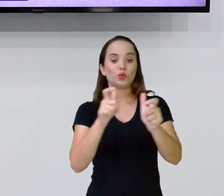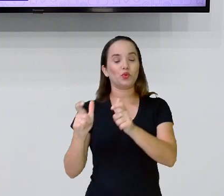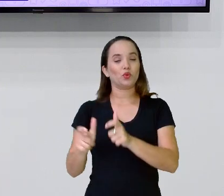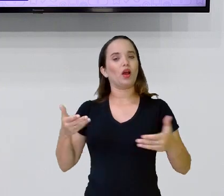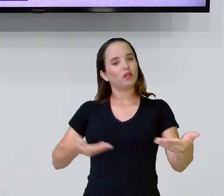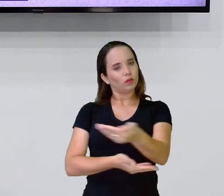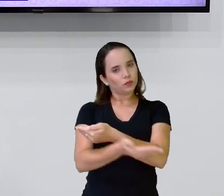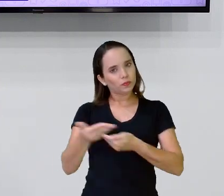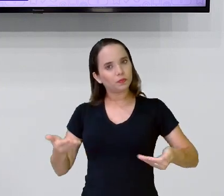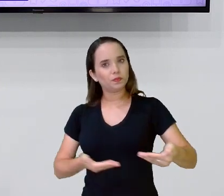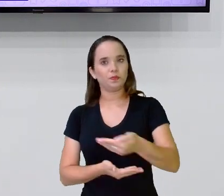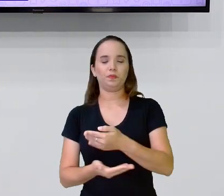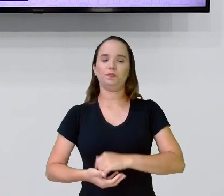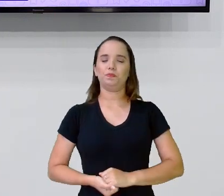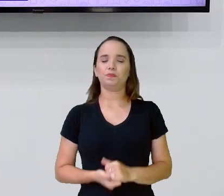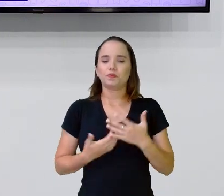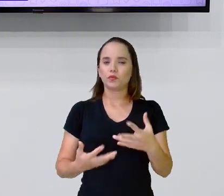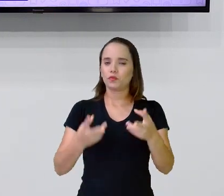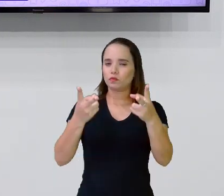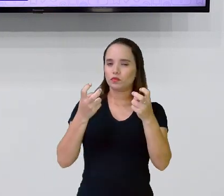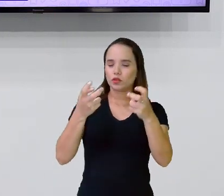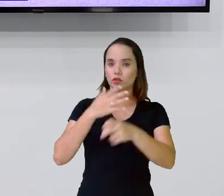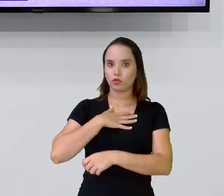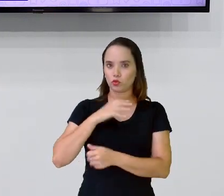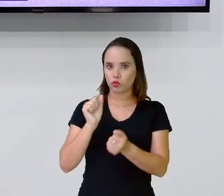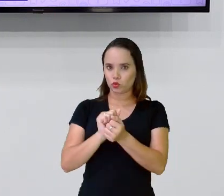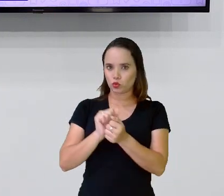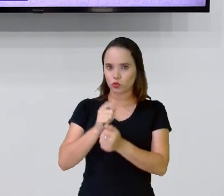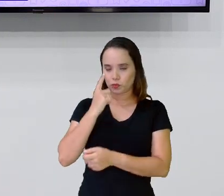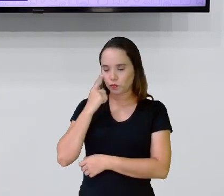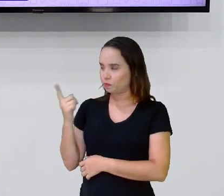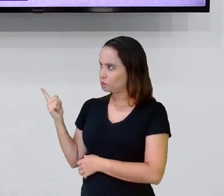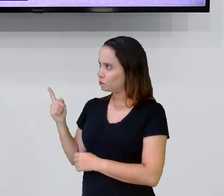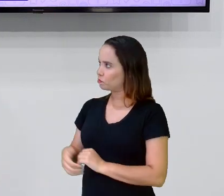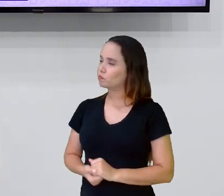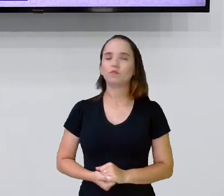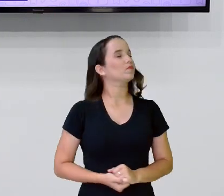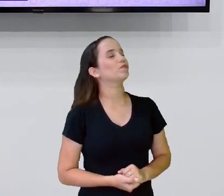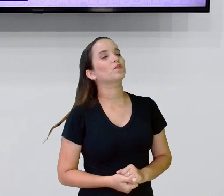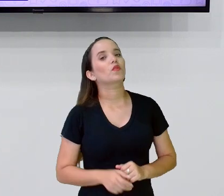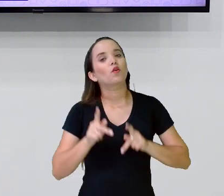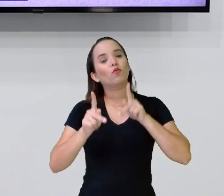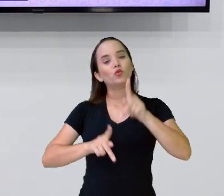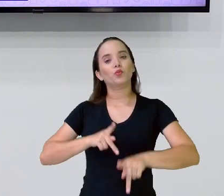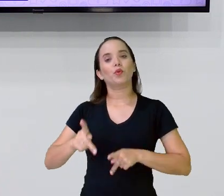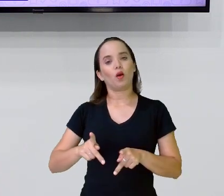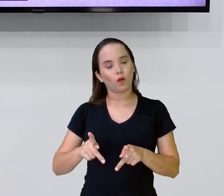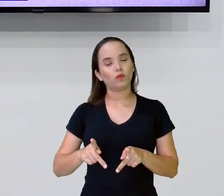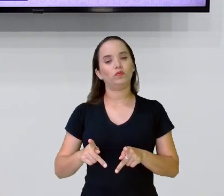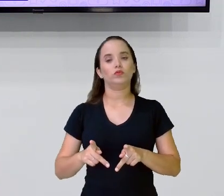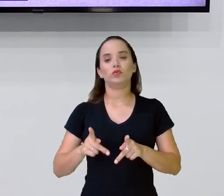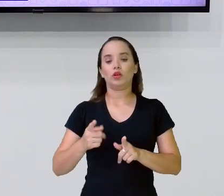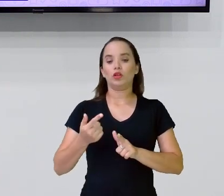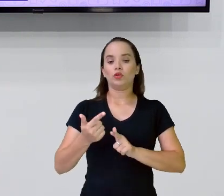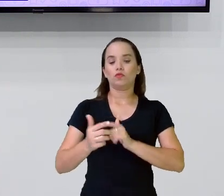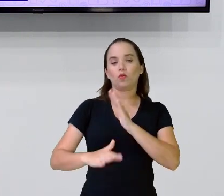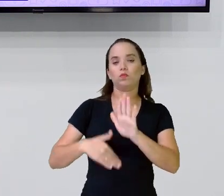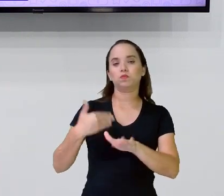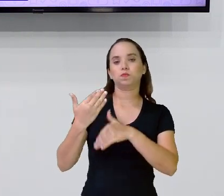sociabilidade. Então, observa aqui comigo. Como a gente viu, né, os povos, eles vão ali trabalhar, eles